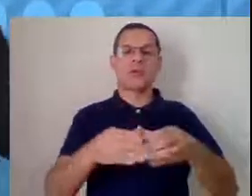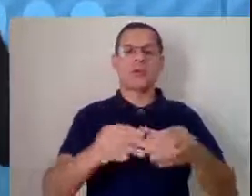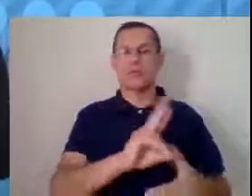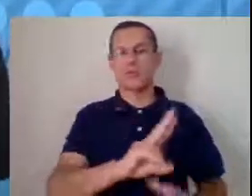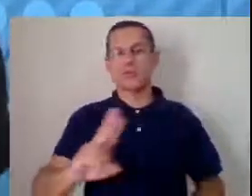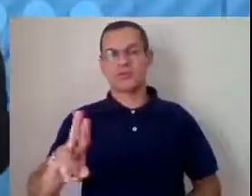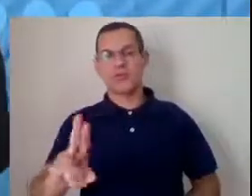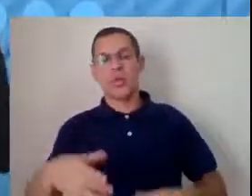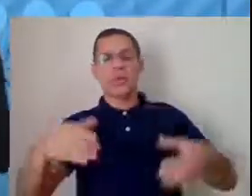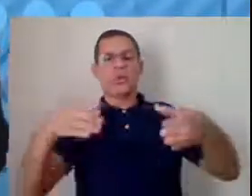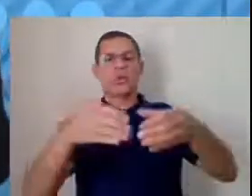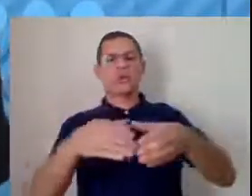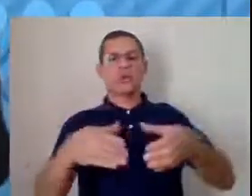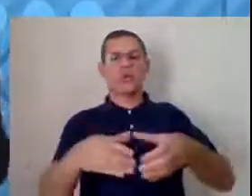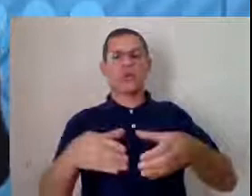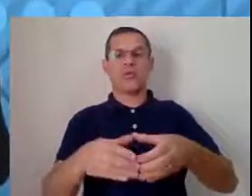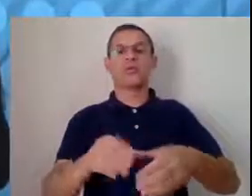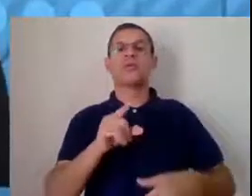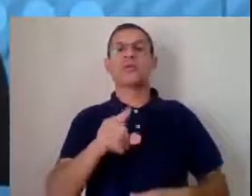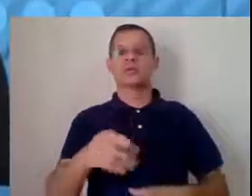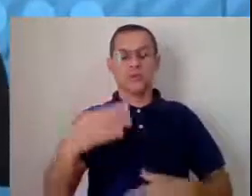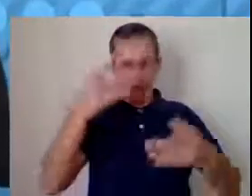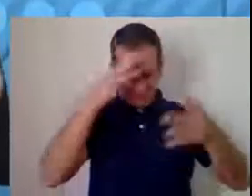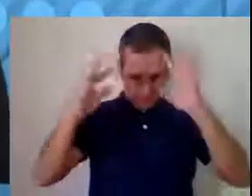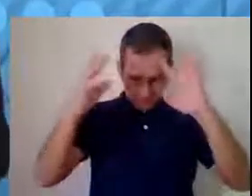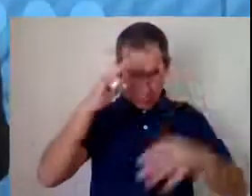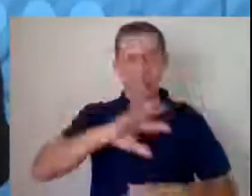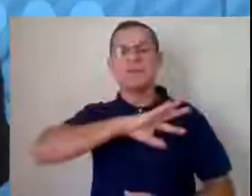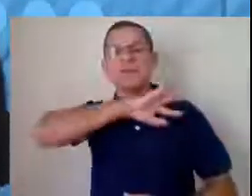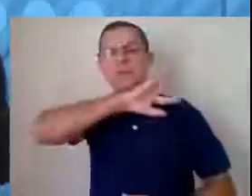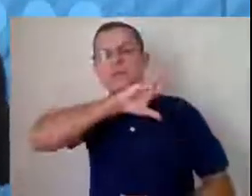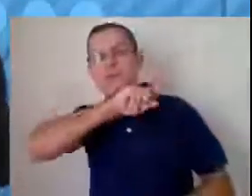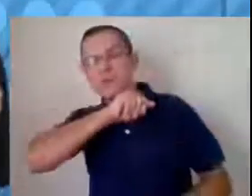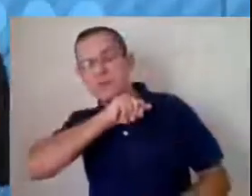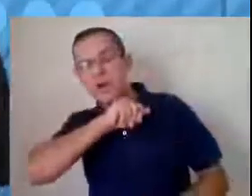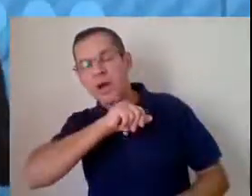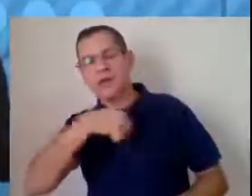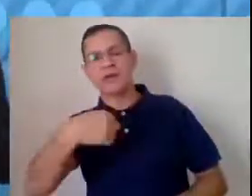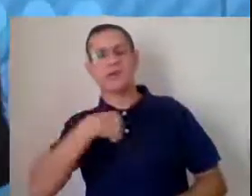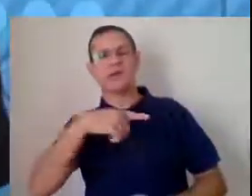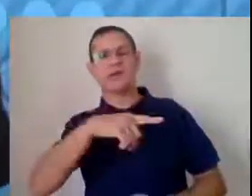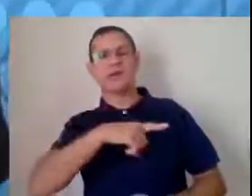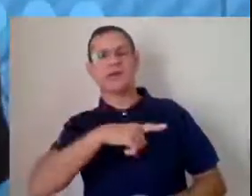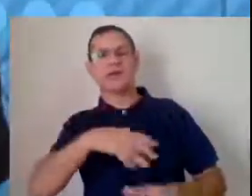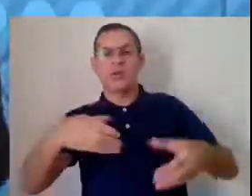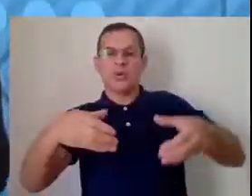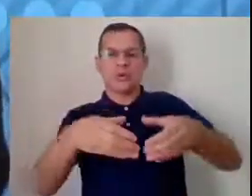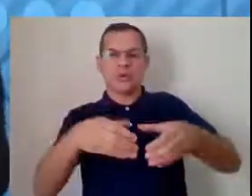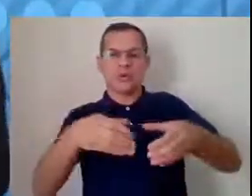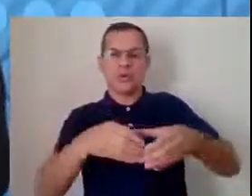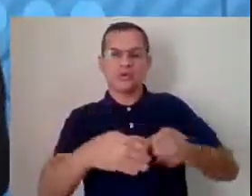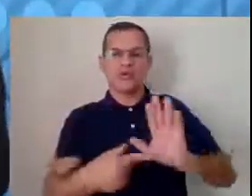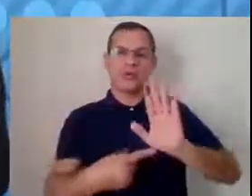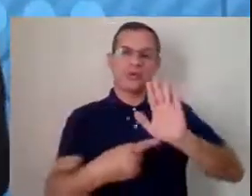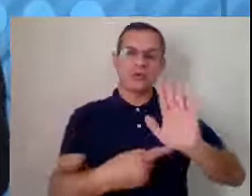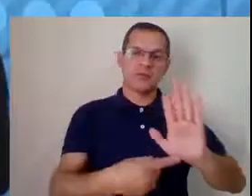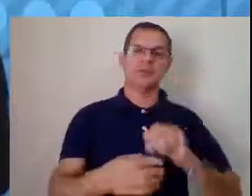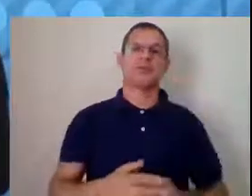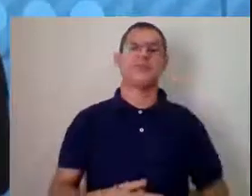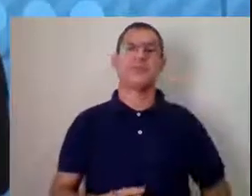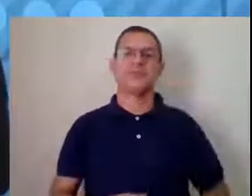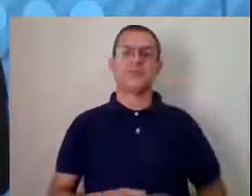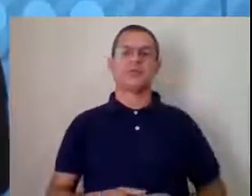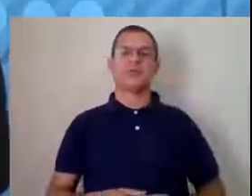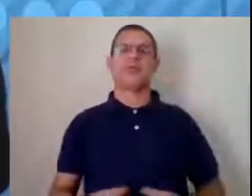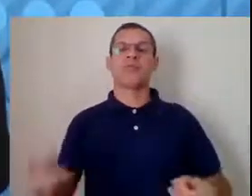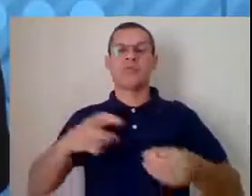nomes, conjuntos do que você imaginar, de animais, enfim. Eu vou ter os conjuntos representativos.